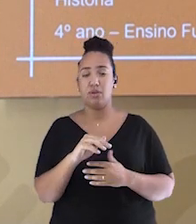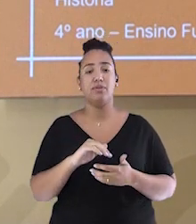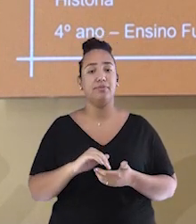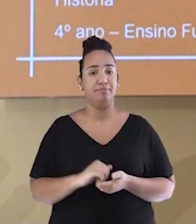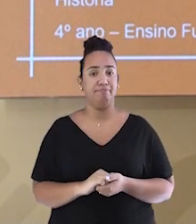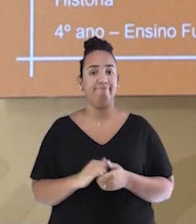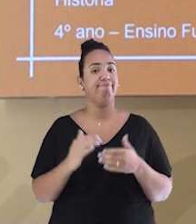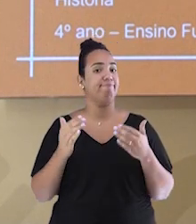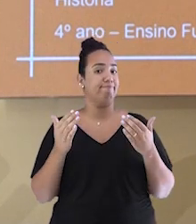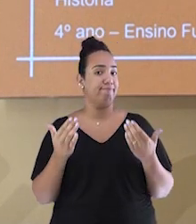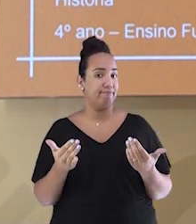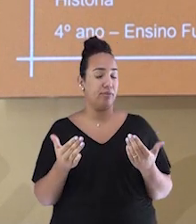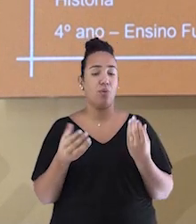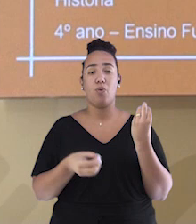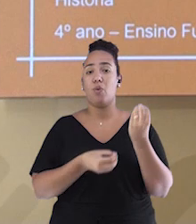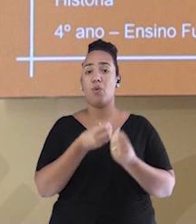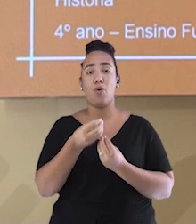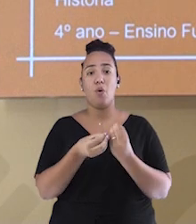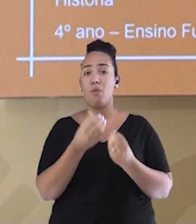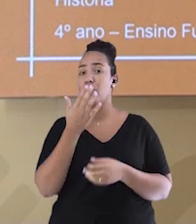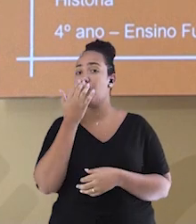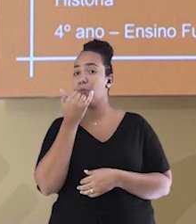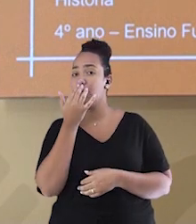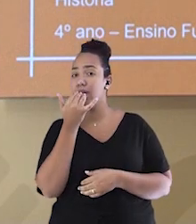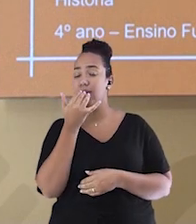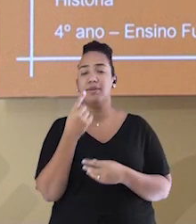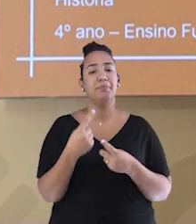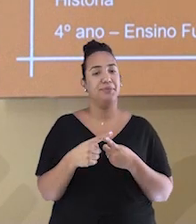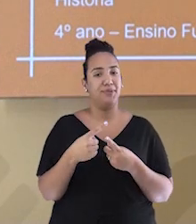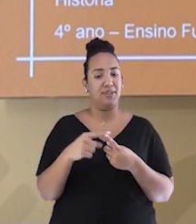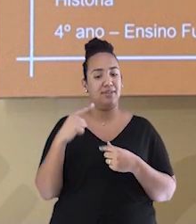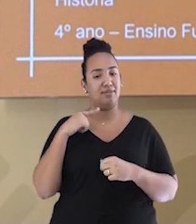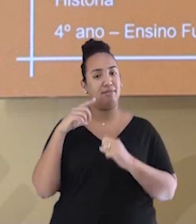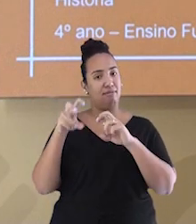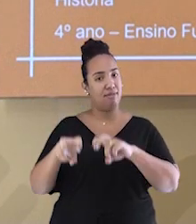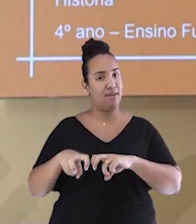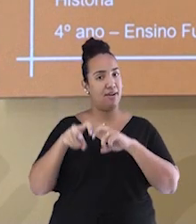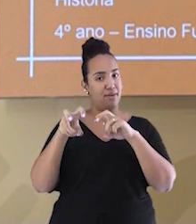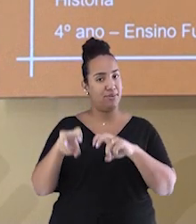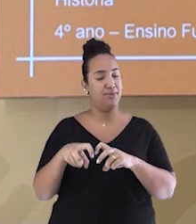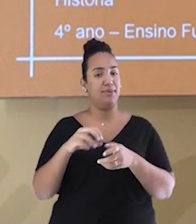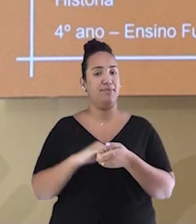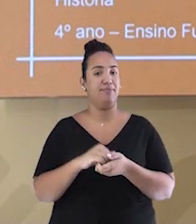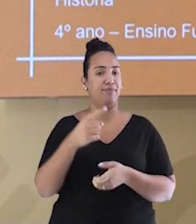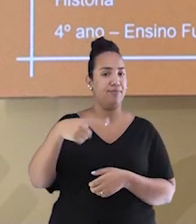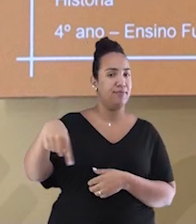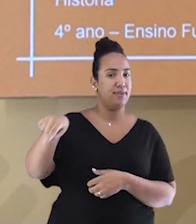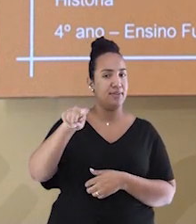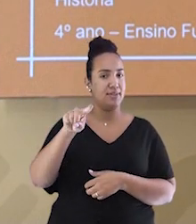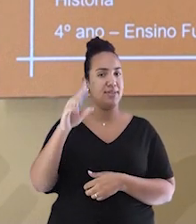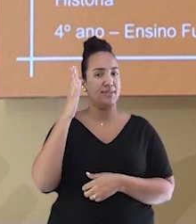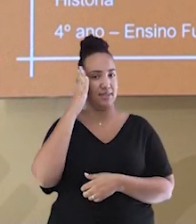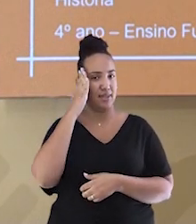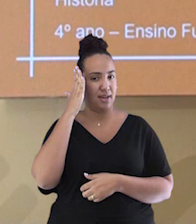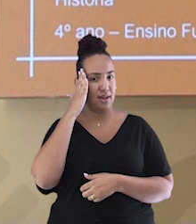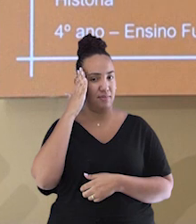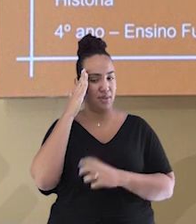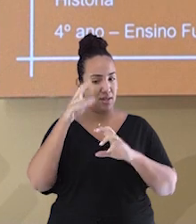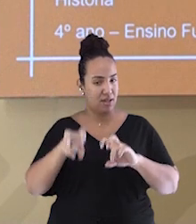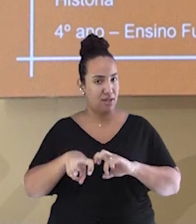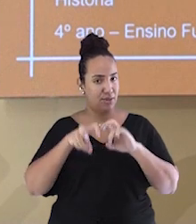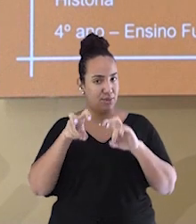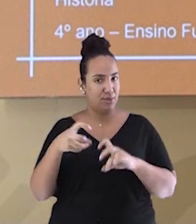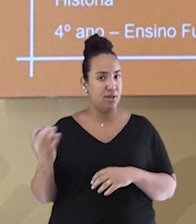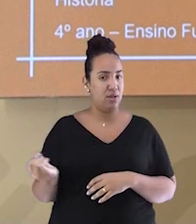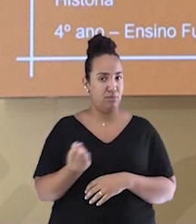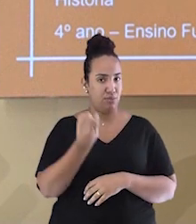chegam aí graças à agricultura. Você imagina como ela é importante para a nossa economia?